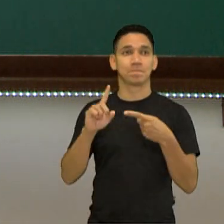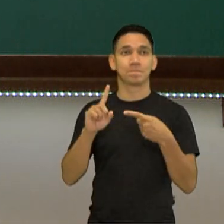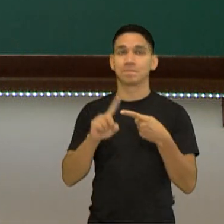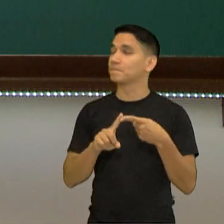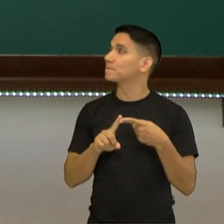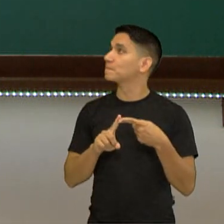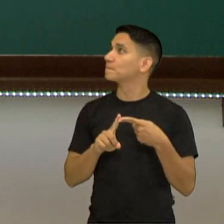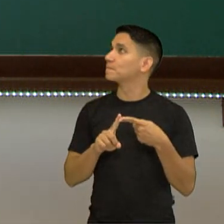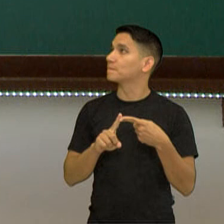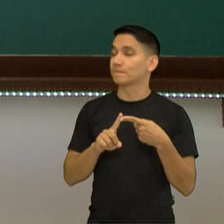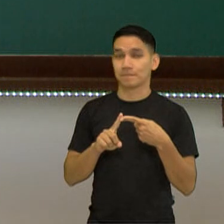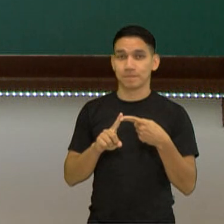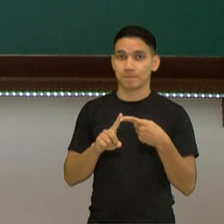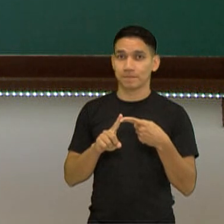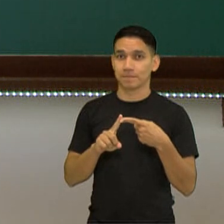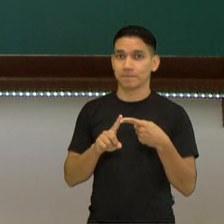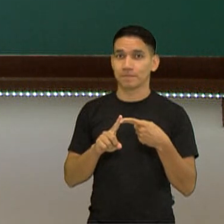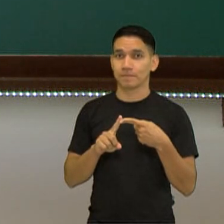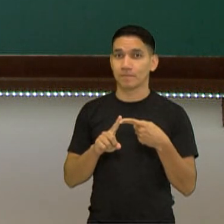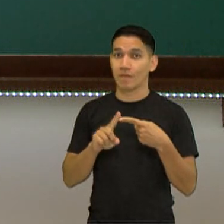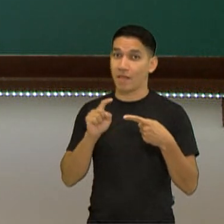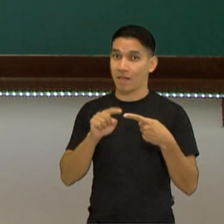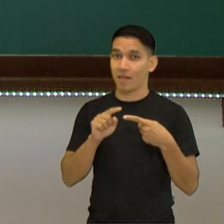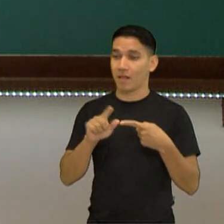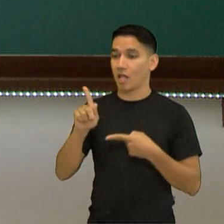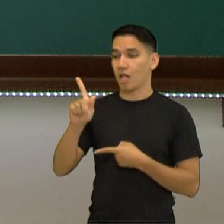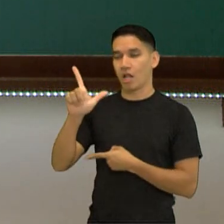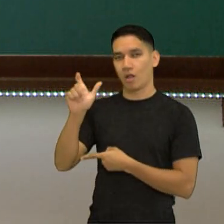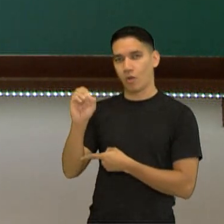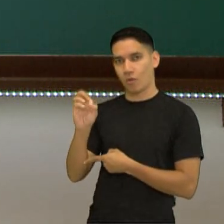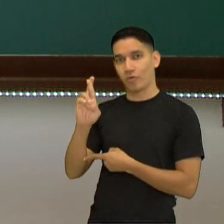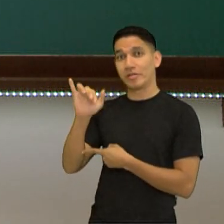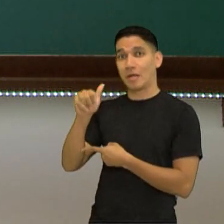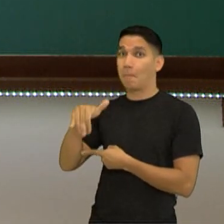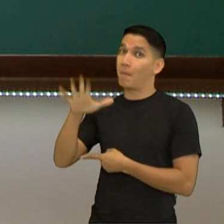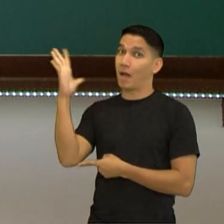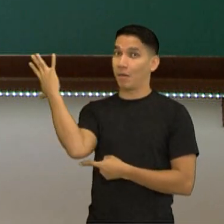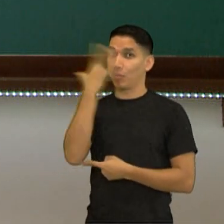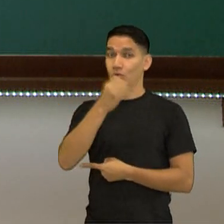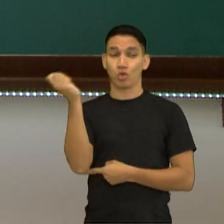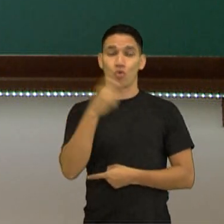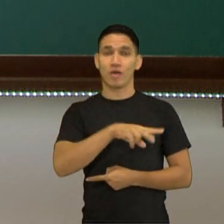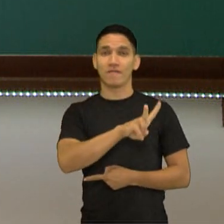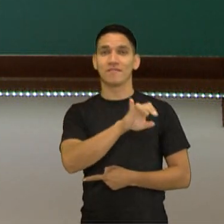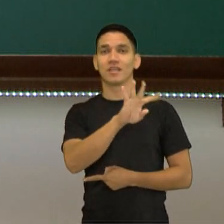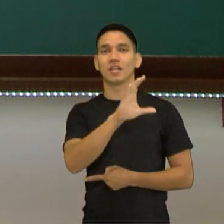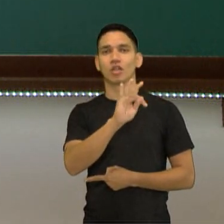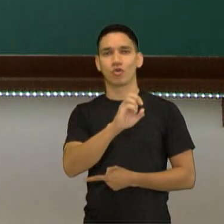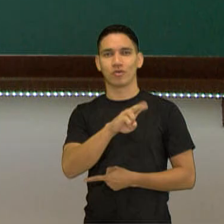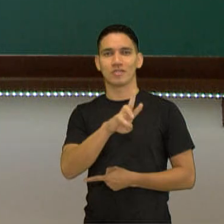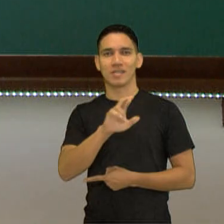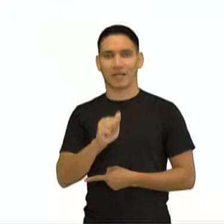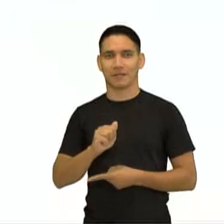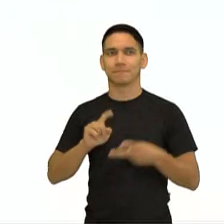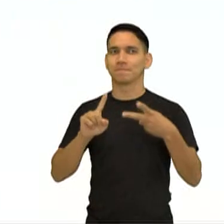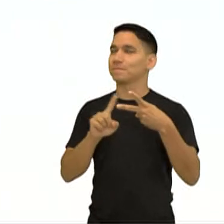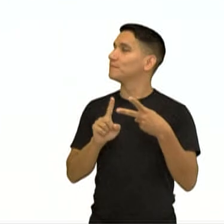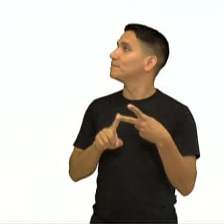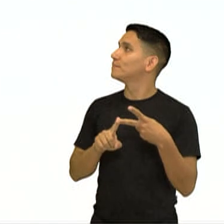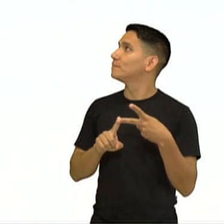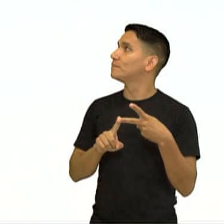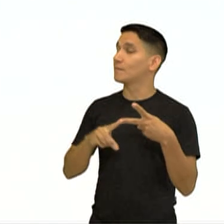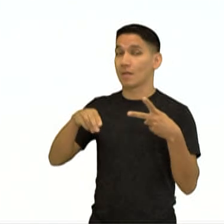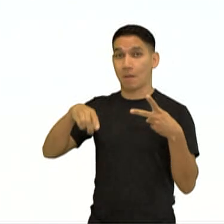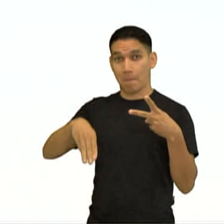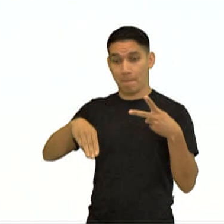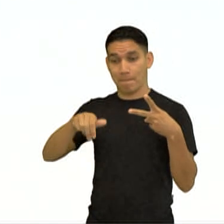than Victoria. Que a Gloria é mais bonita que Victoria. Max is more handsome than Joey. Max é